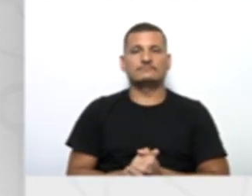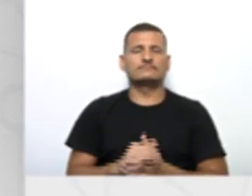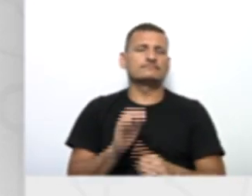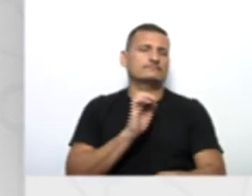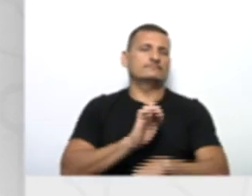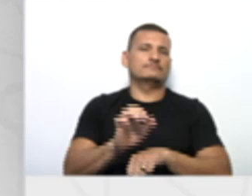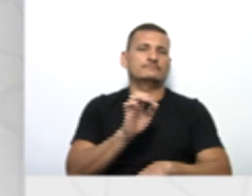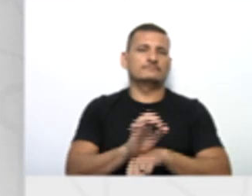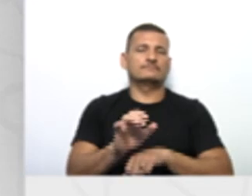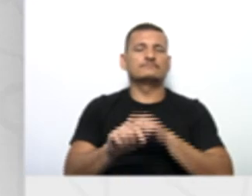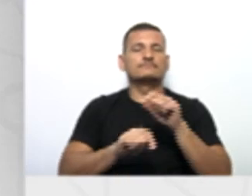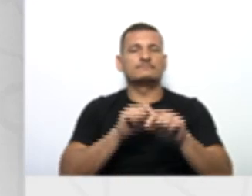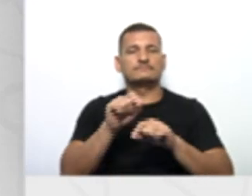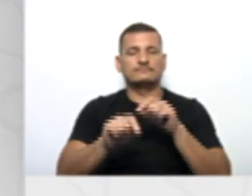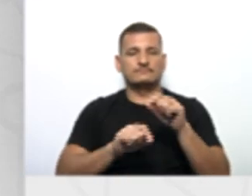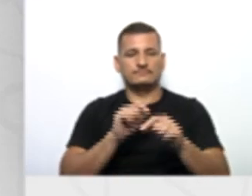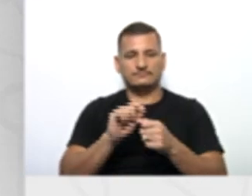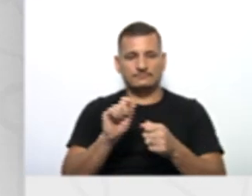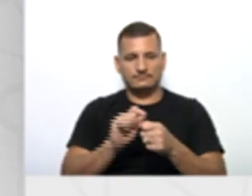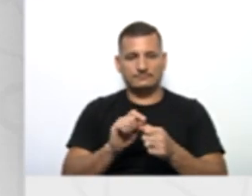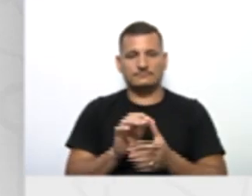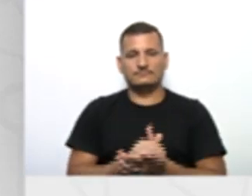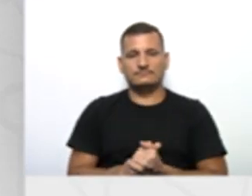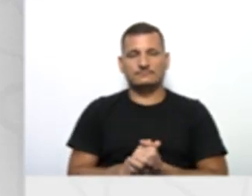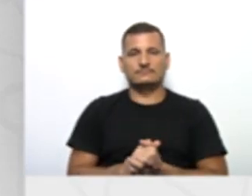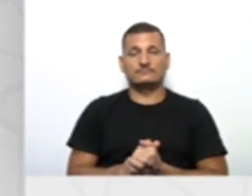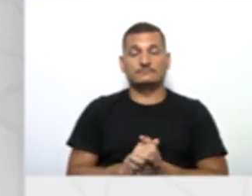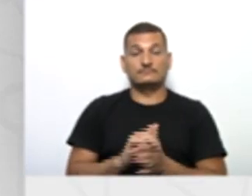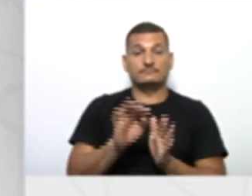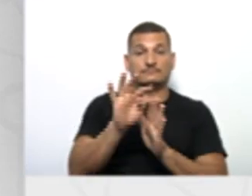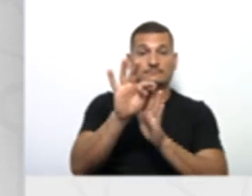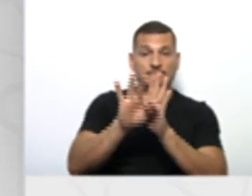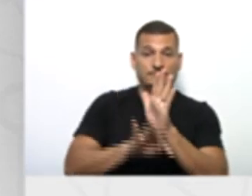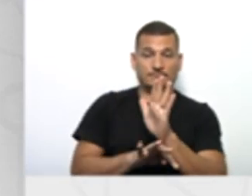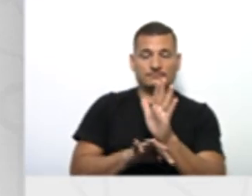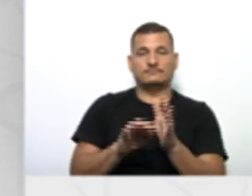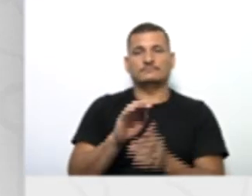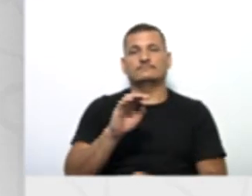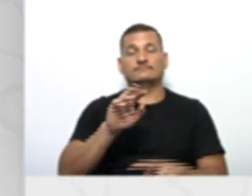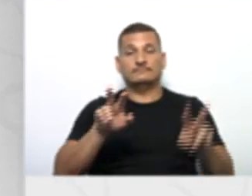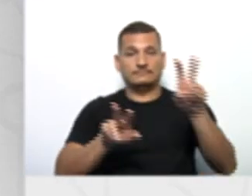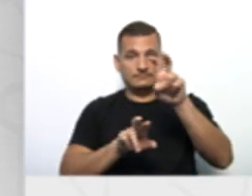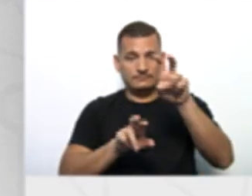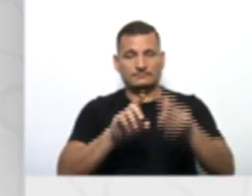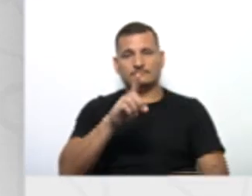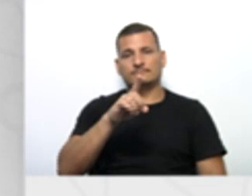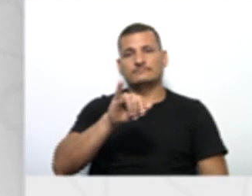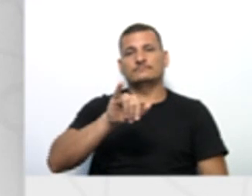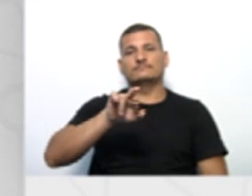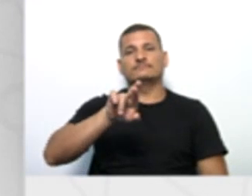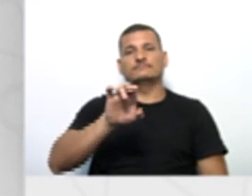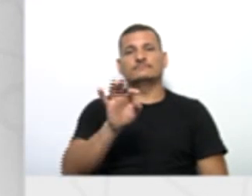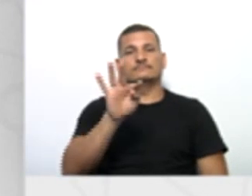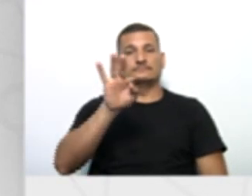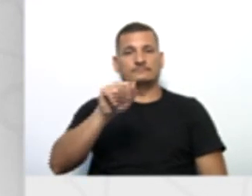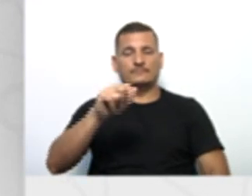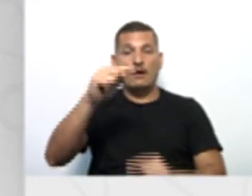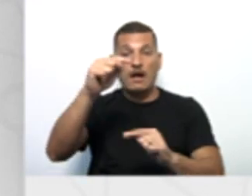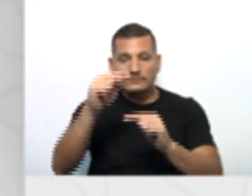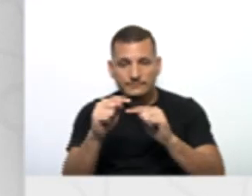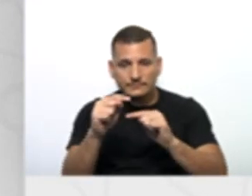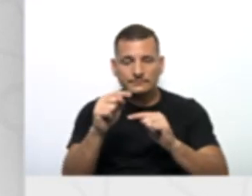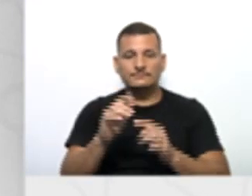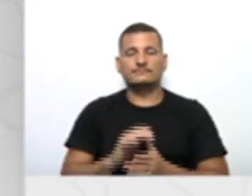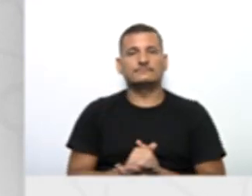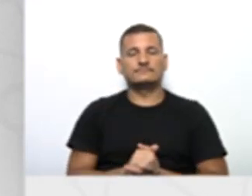estágio; uma produção textual do tipo citação direta curta, sobre o que é